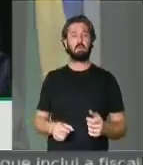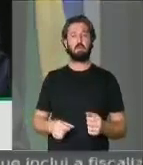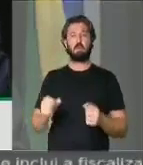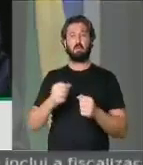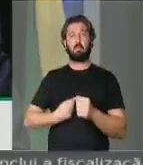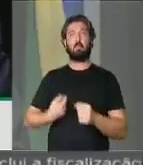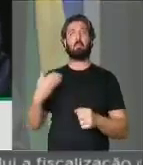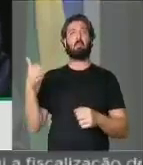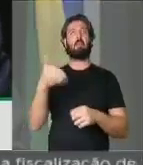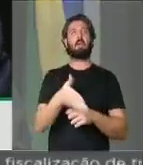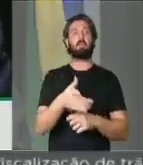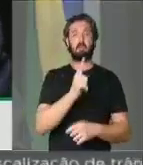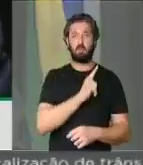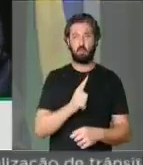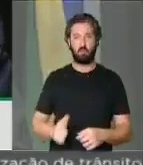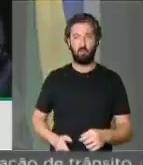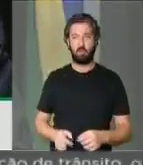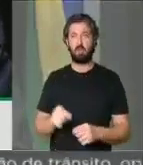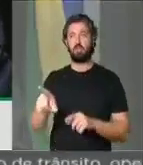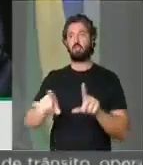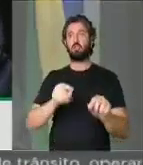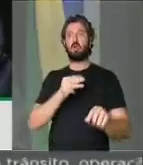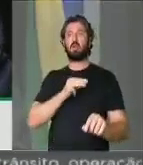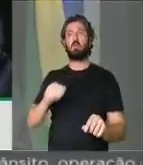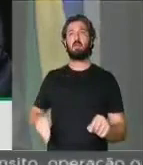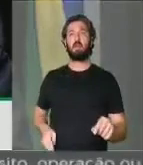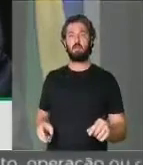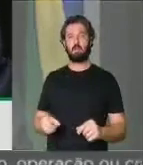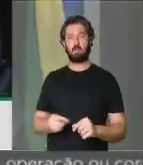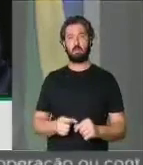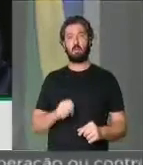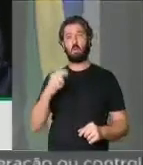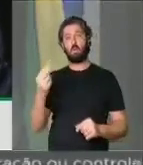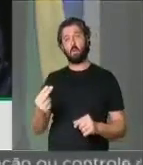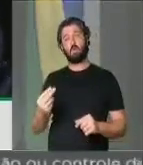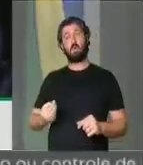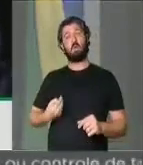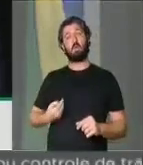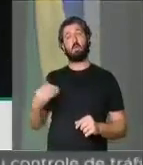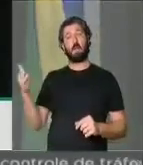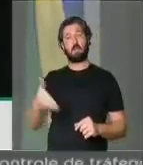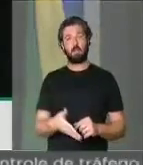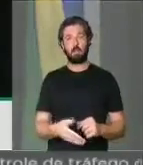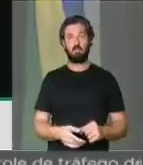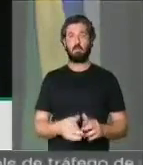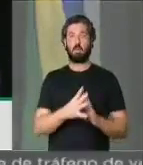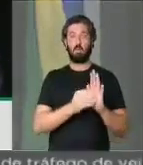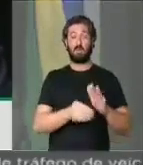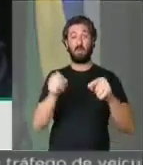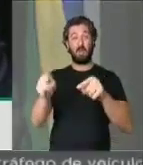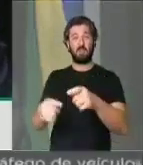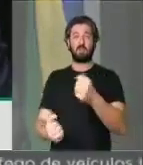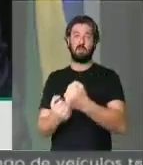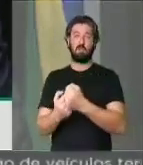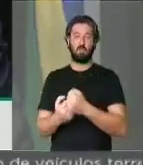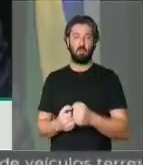fazer parte do governo, indicar ministros ou participar deste modelo de